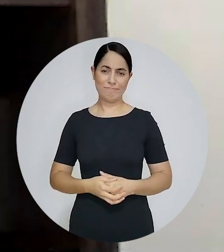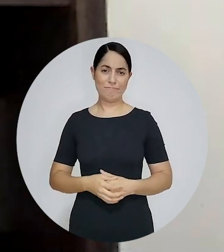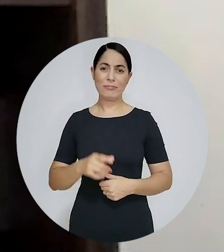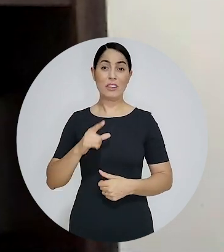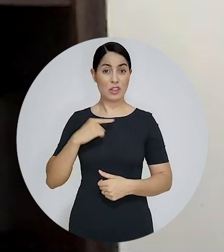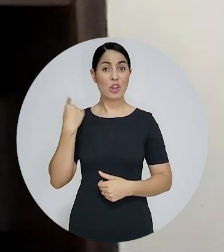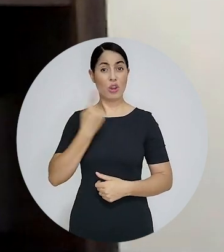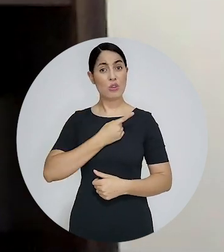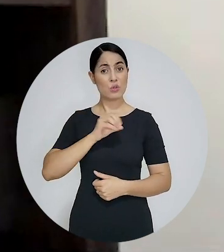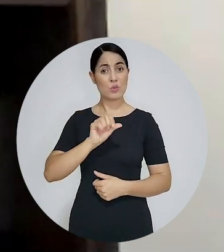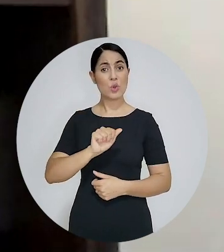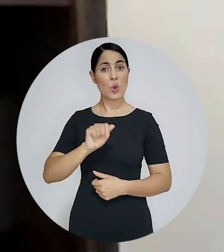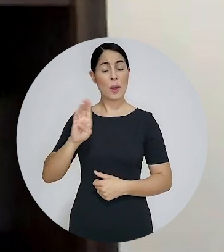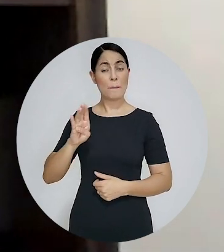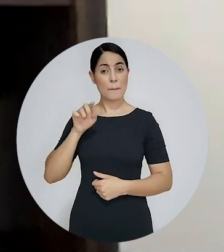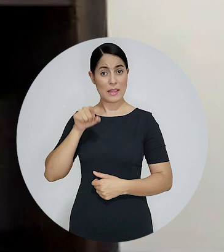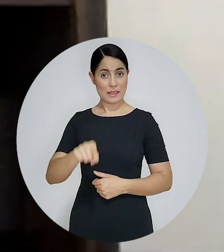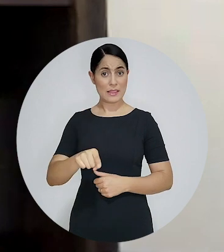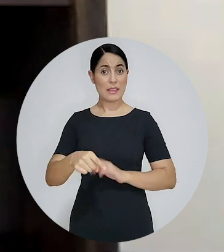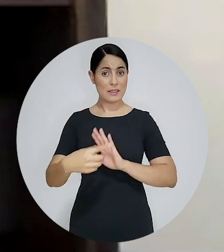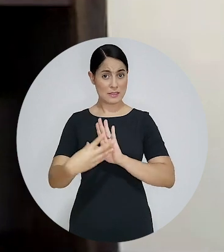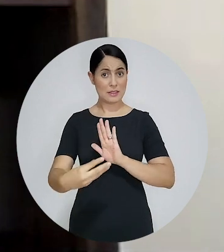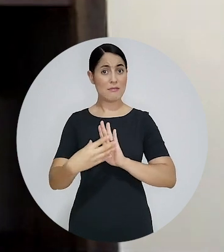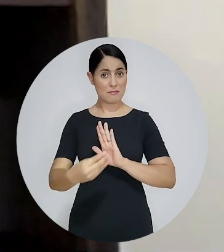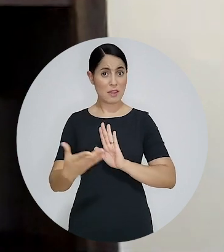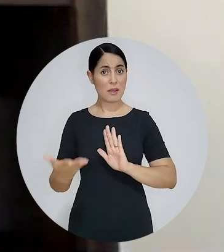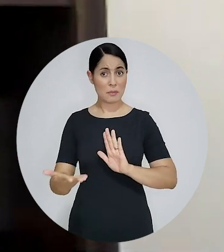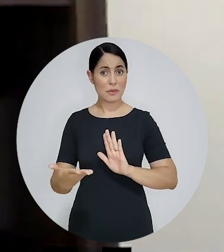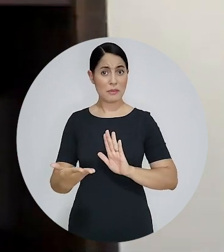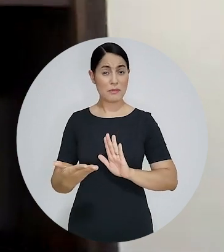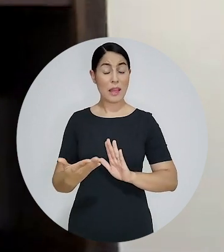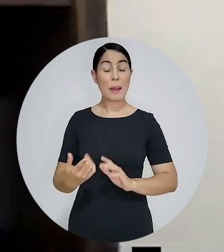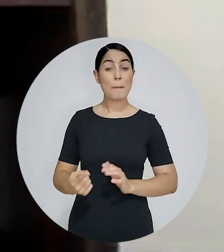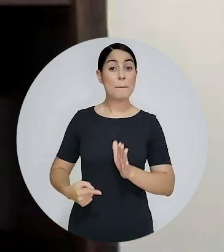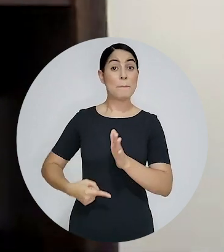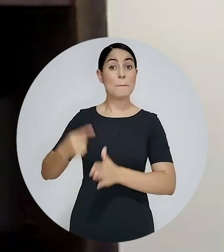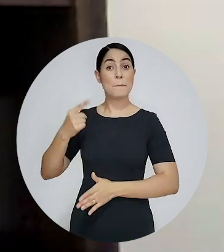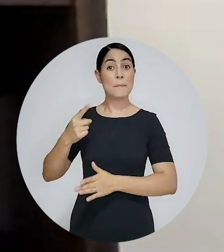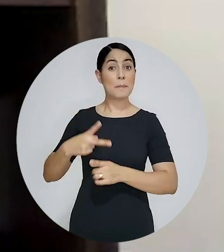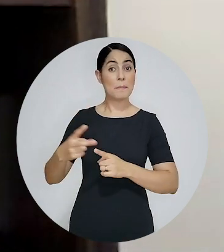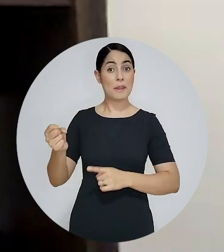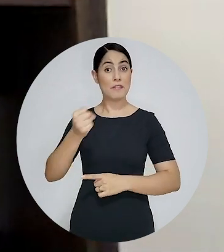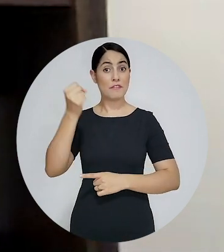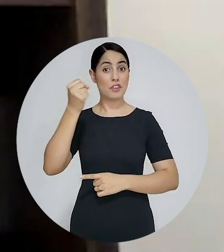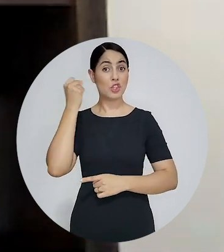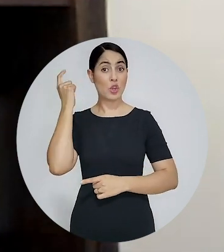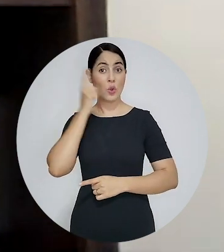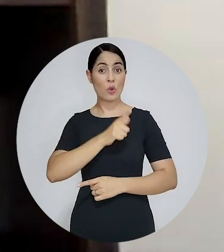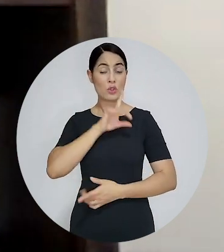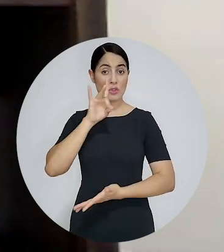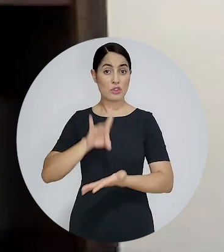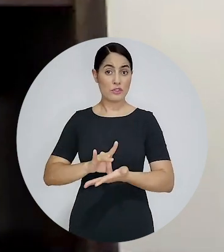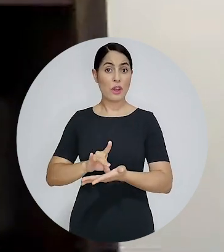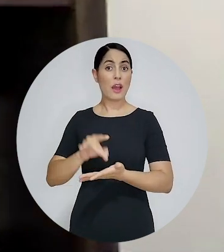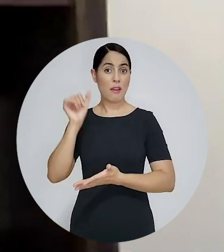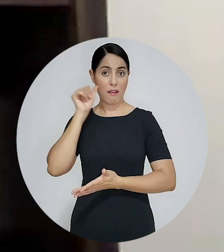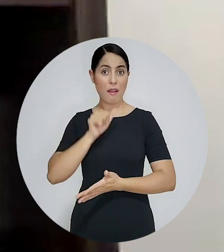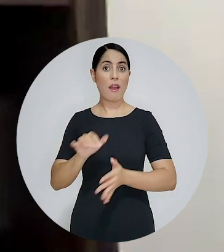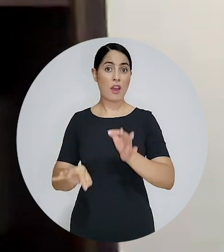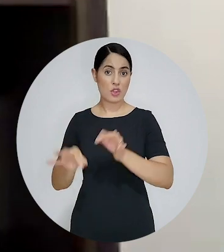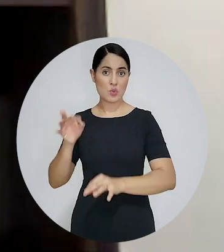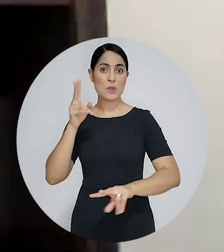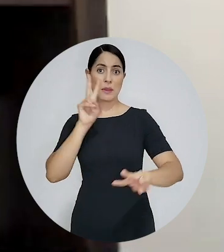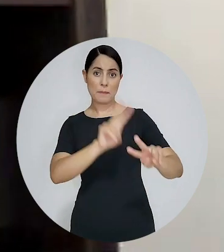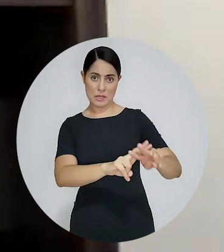Tantas medidas que a ordem adotou neste caso que, sim, esta é a primeira vitória, mas não é a última. Esperamos